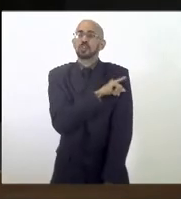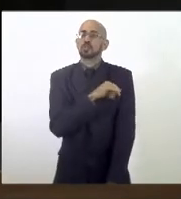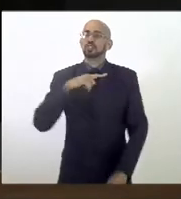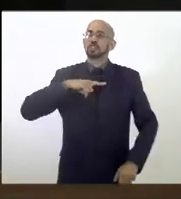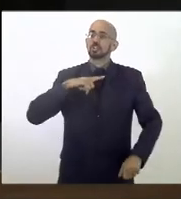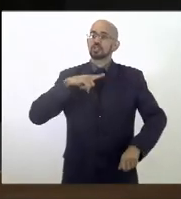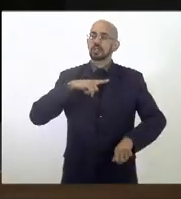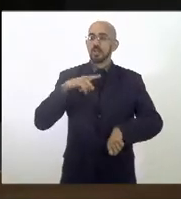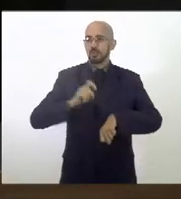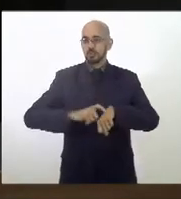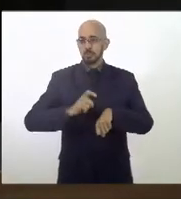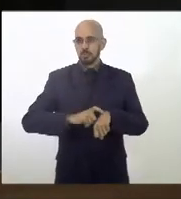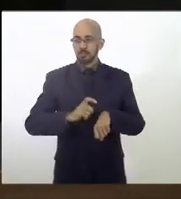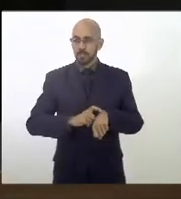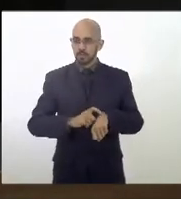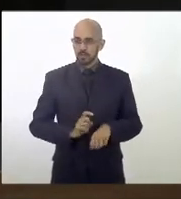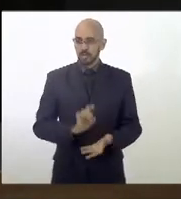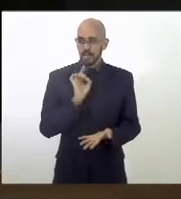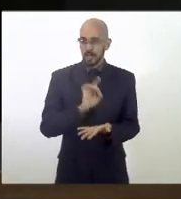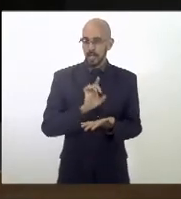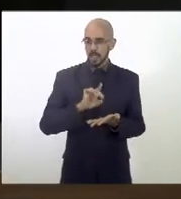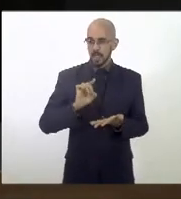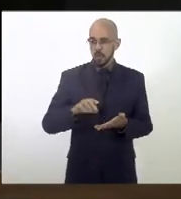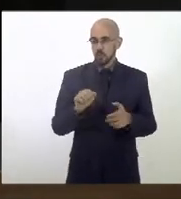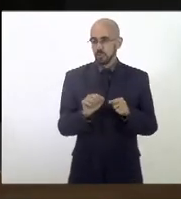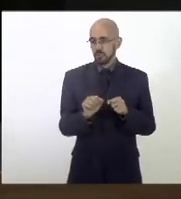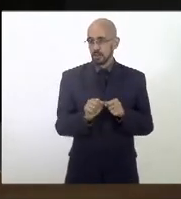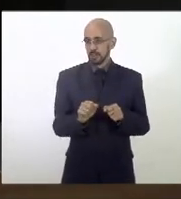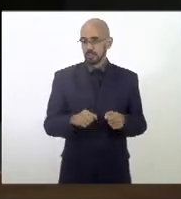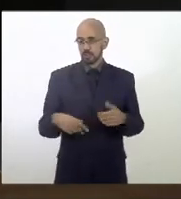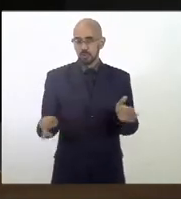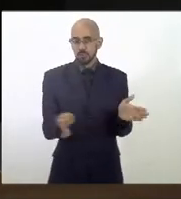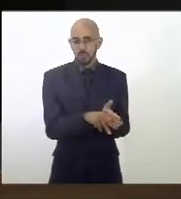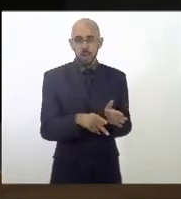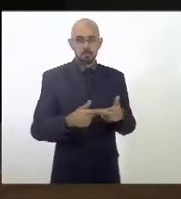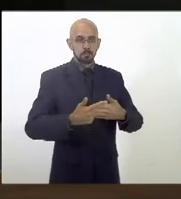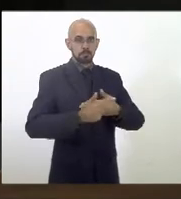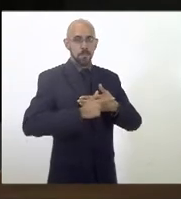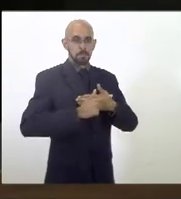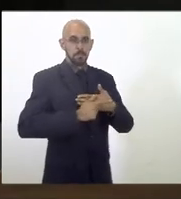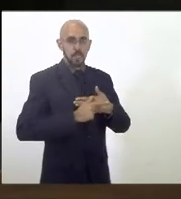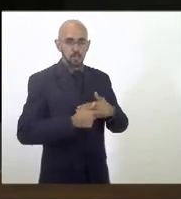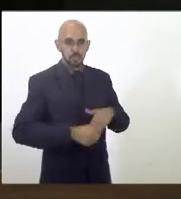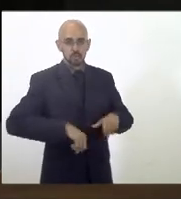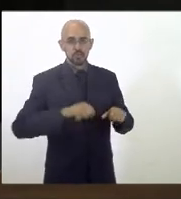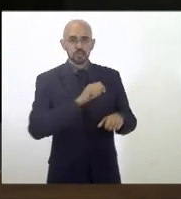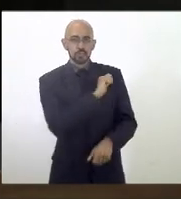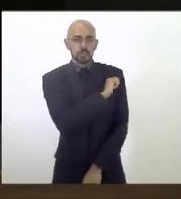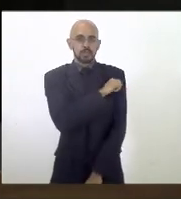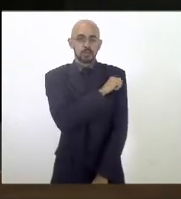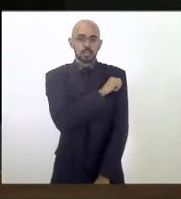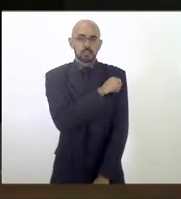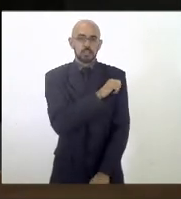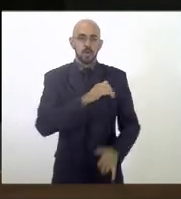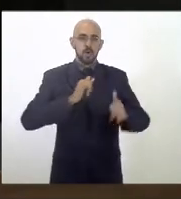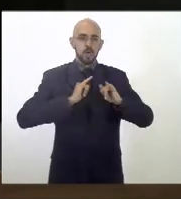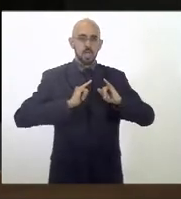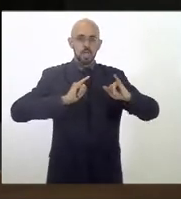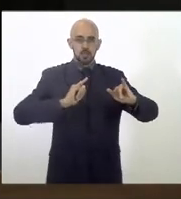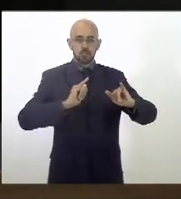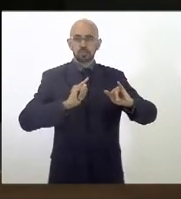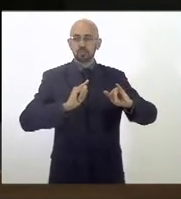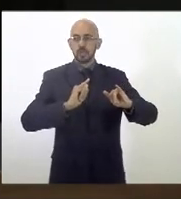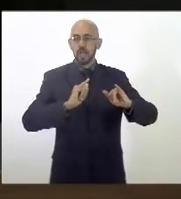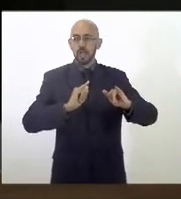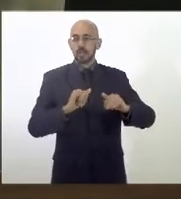único, cada um exercendo o seu papel de fiscalizar, de denunciar, de